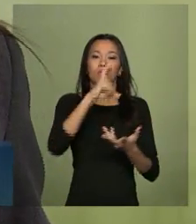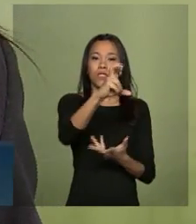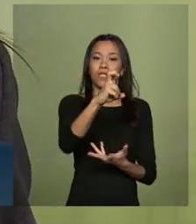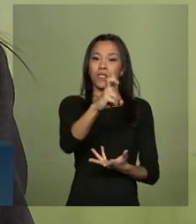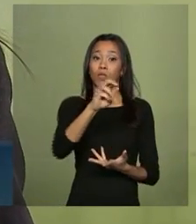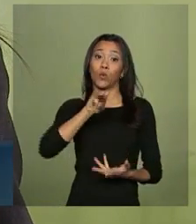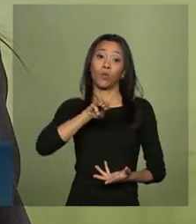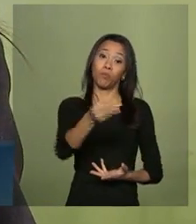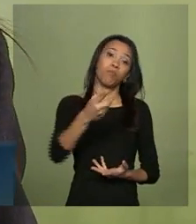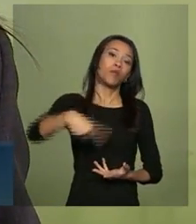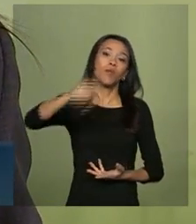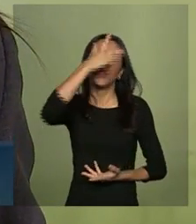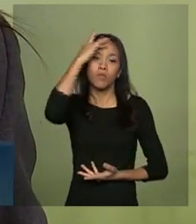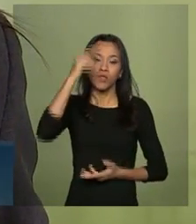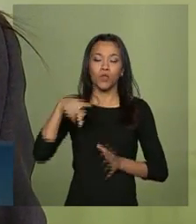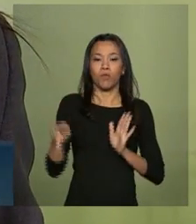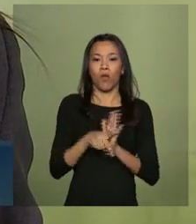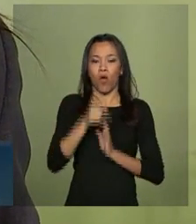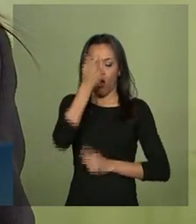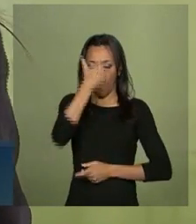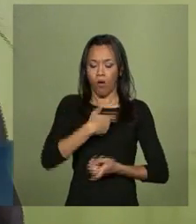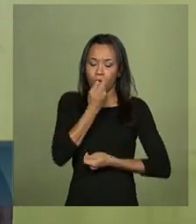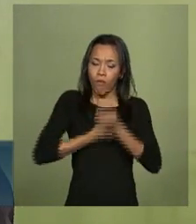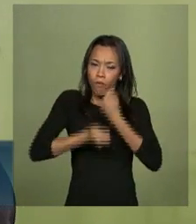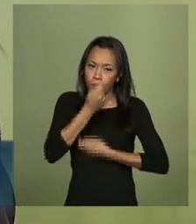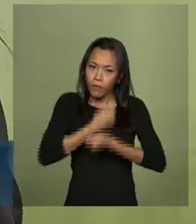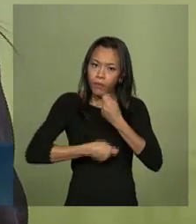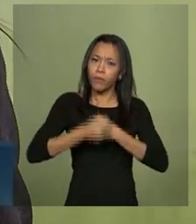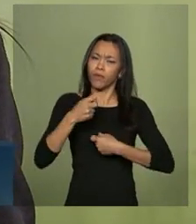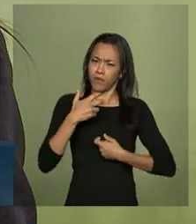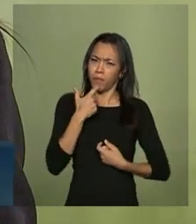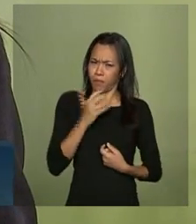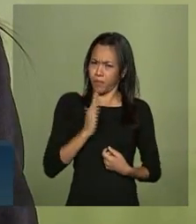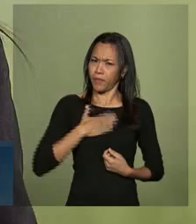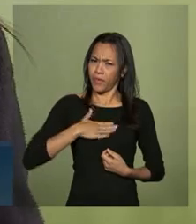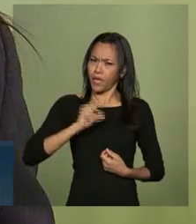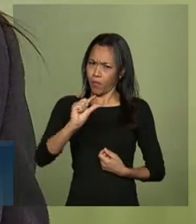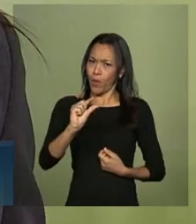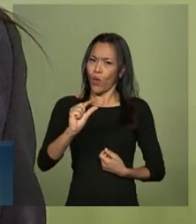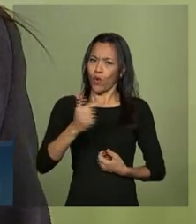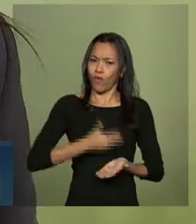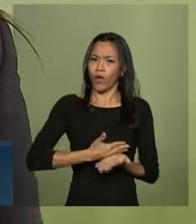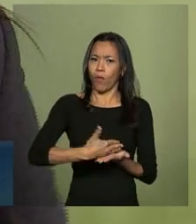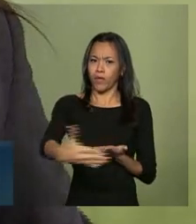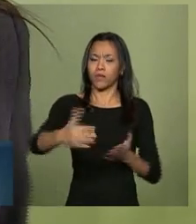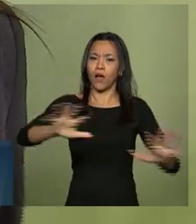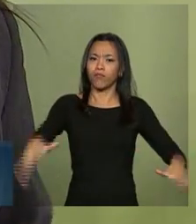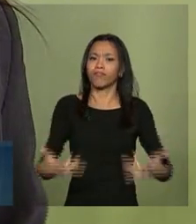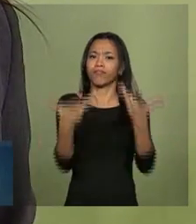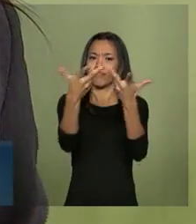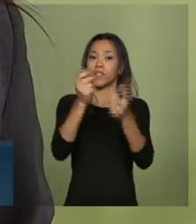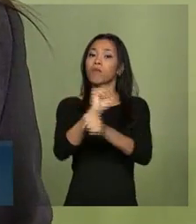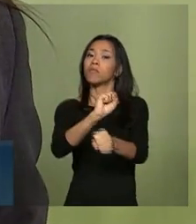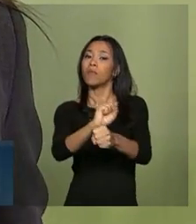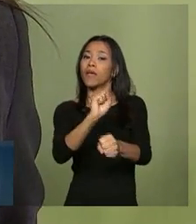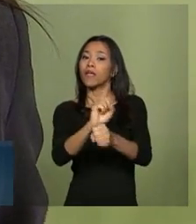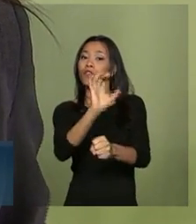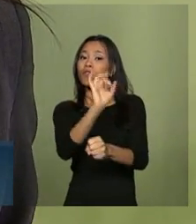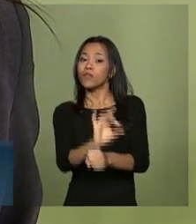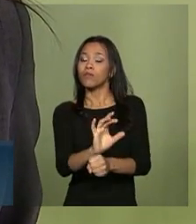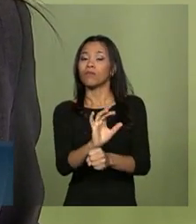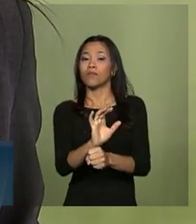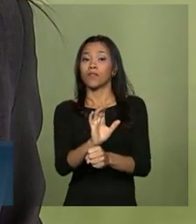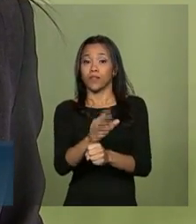de microempreendedores individuais formalizados. Cerimônia que deve começar daqui a pouquinho, o salão já está lotado, à espera apenas do início